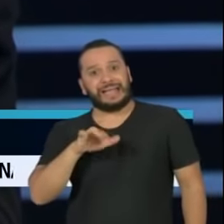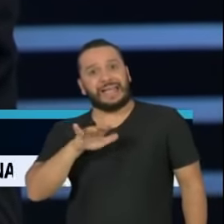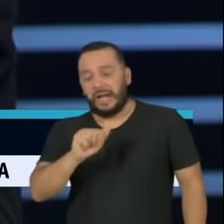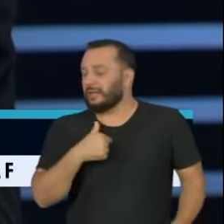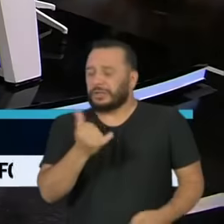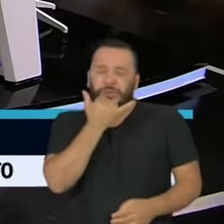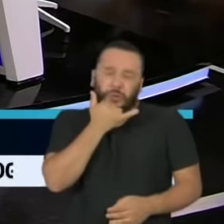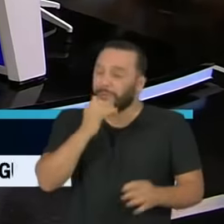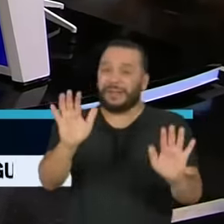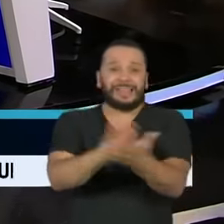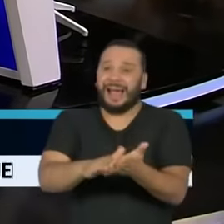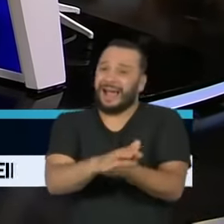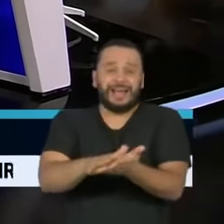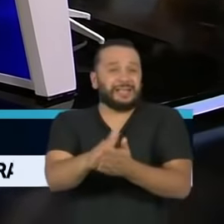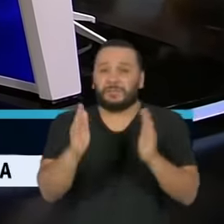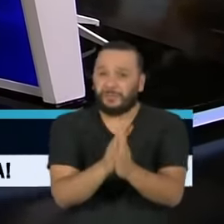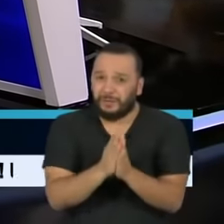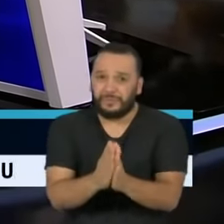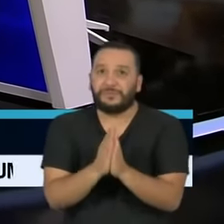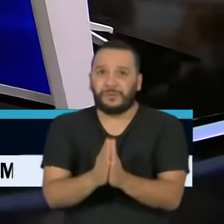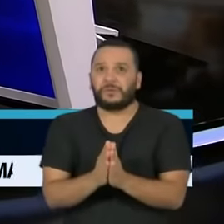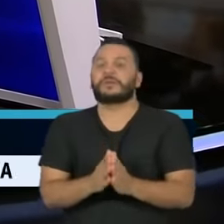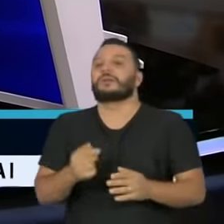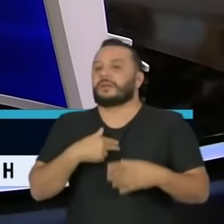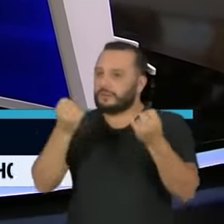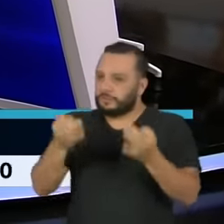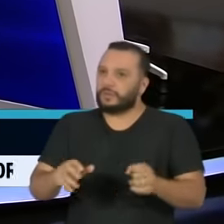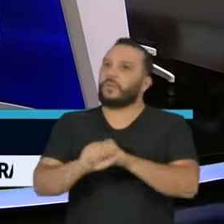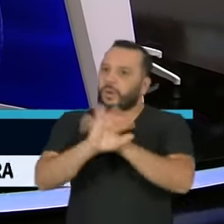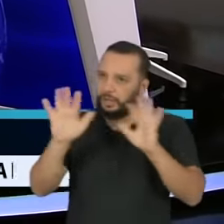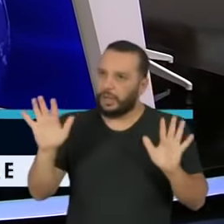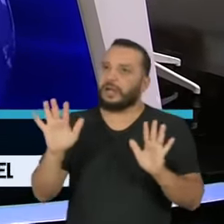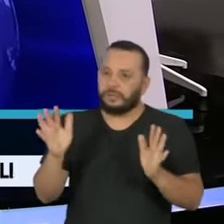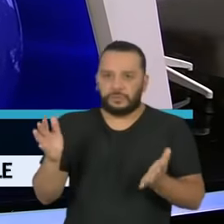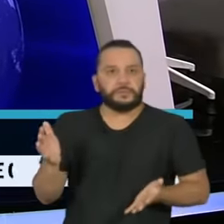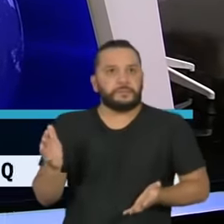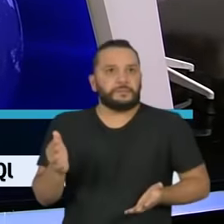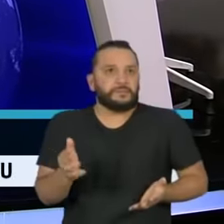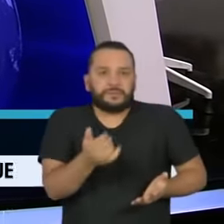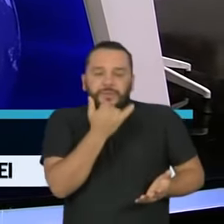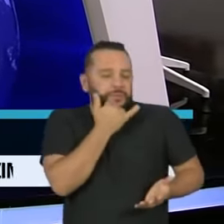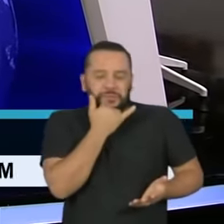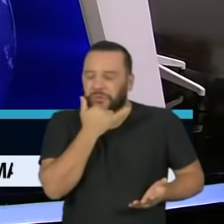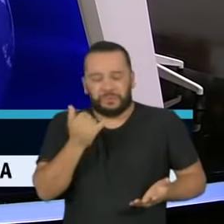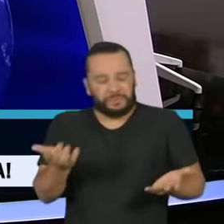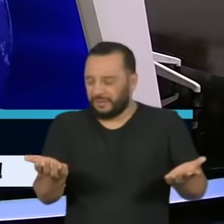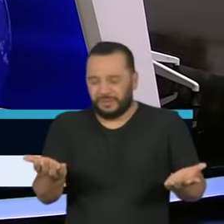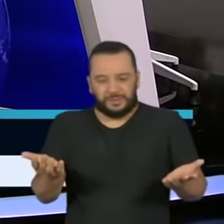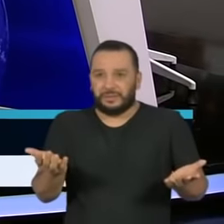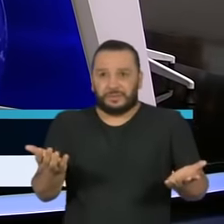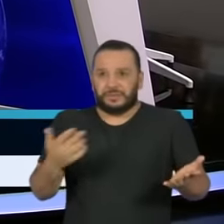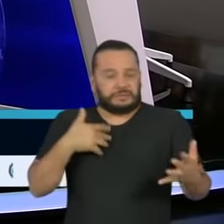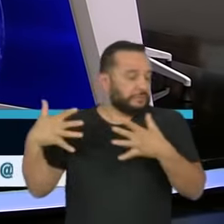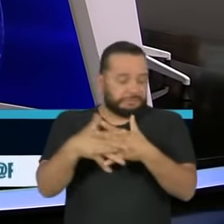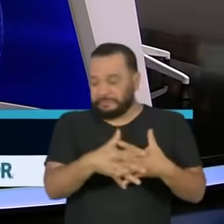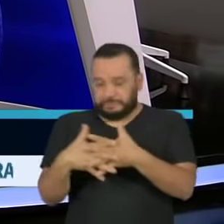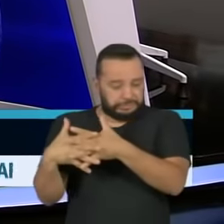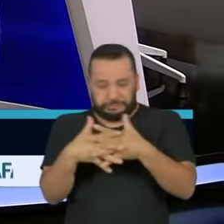Não tome, não compre. Sim, outra saudiva esteve aqui na bancada e deixou claro que então, é muito então perigoso. Agora, telespectador, me desculpe, eu fiquei um pouco decepcionado pH, célula, com isso